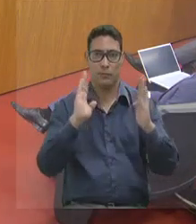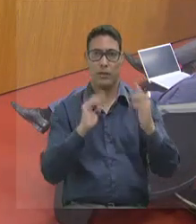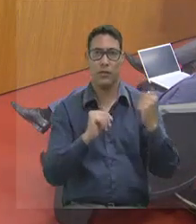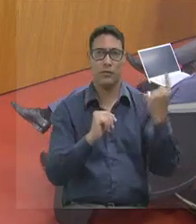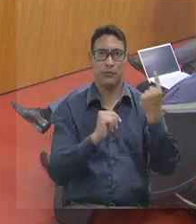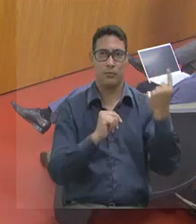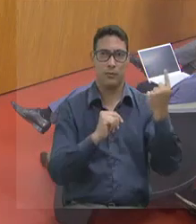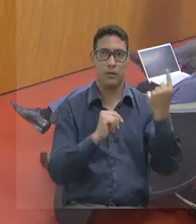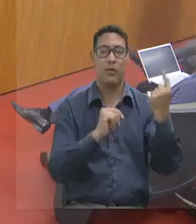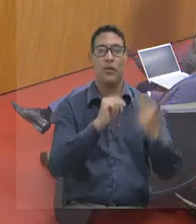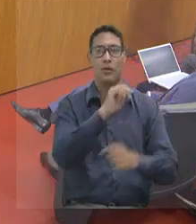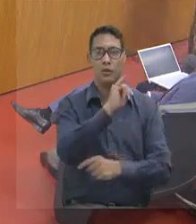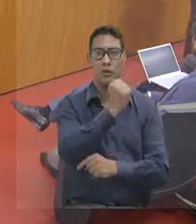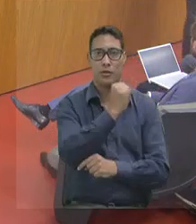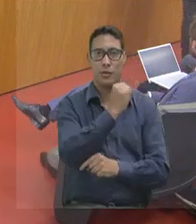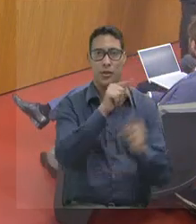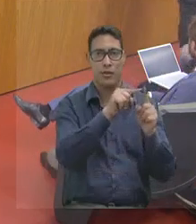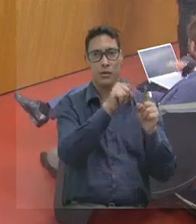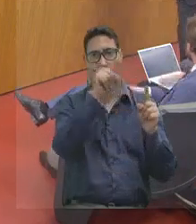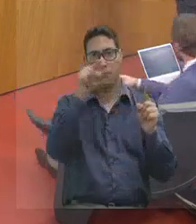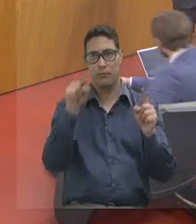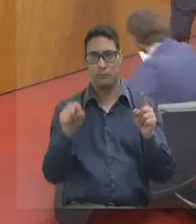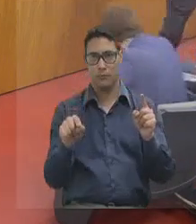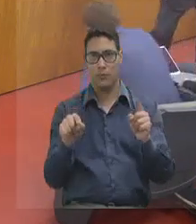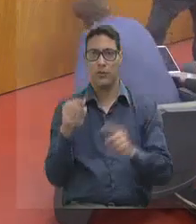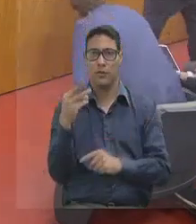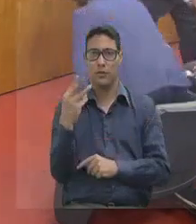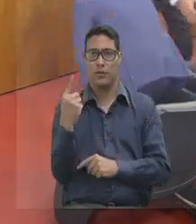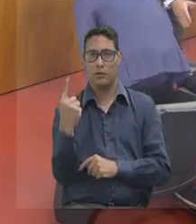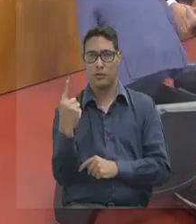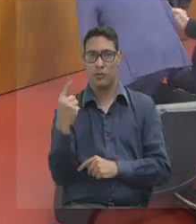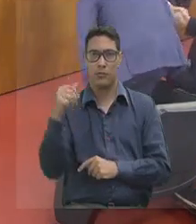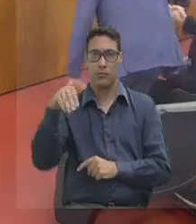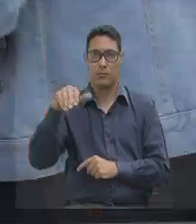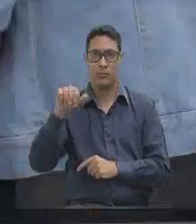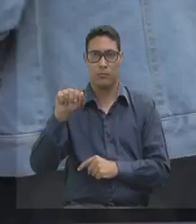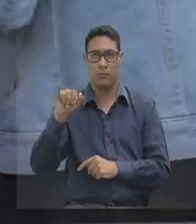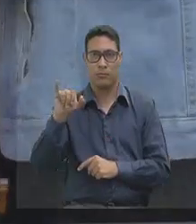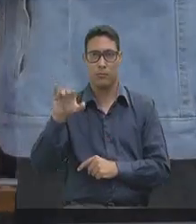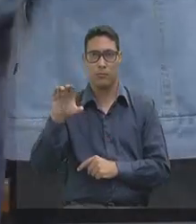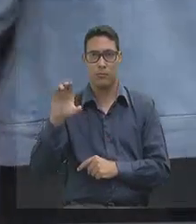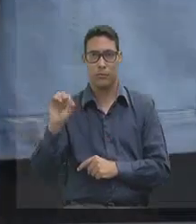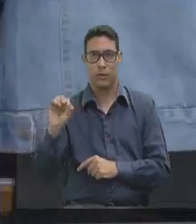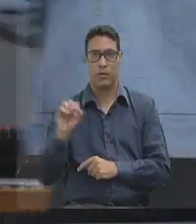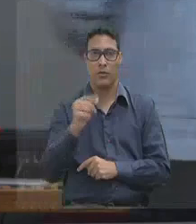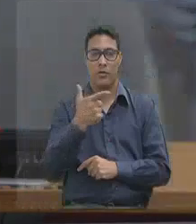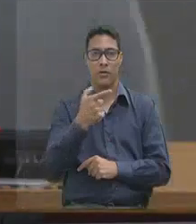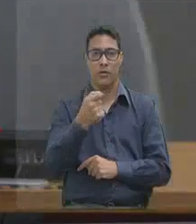de Janeiro a 31 de Maio de 2023